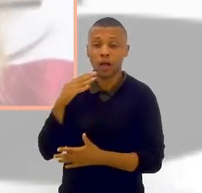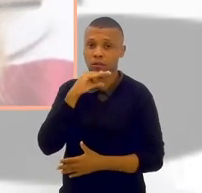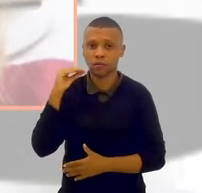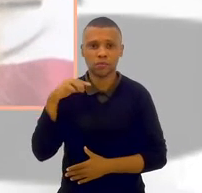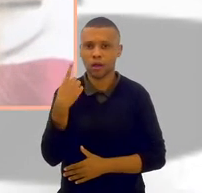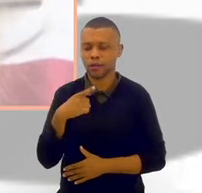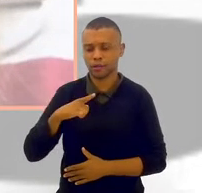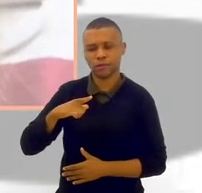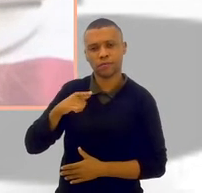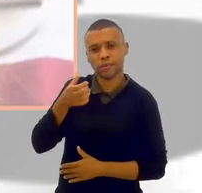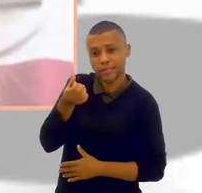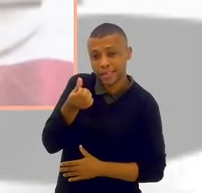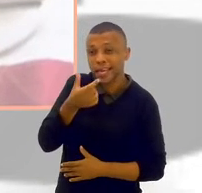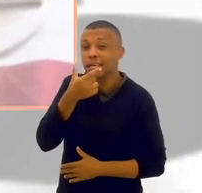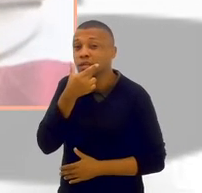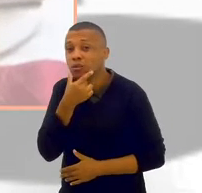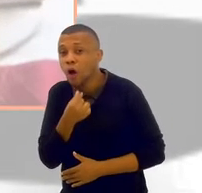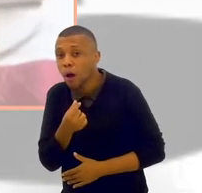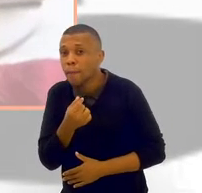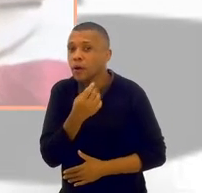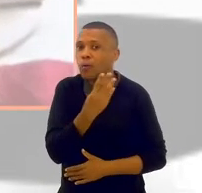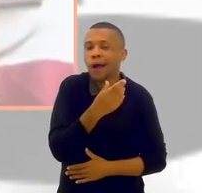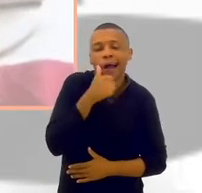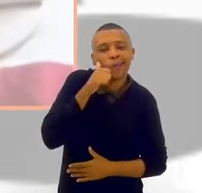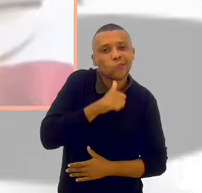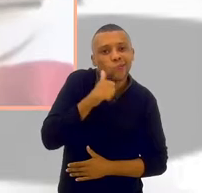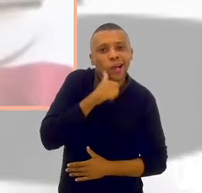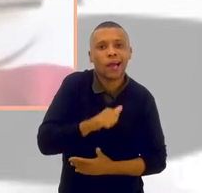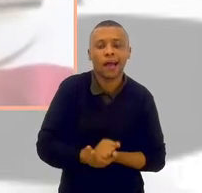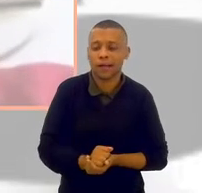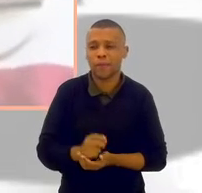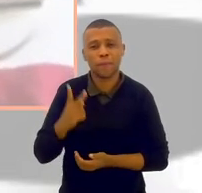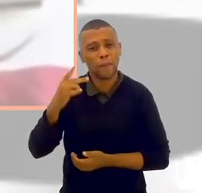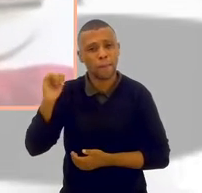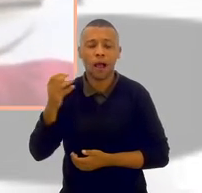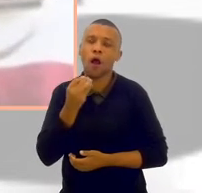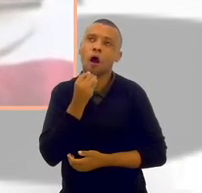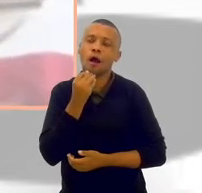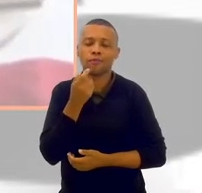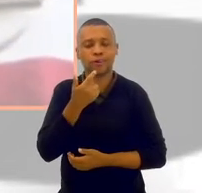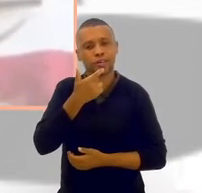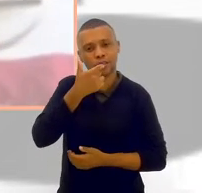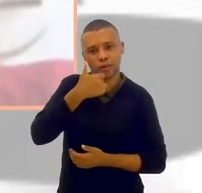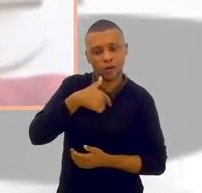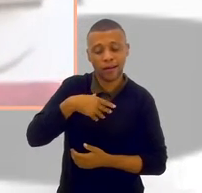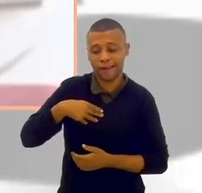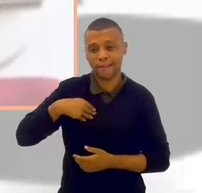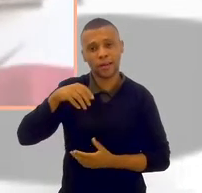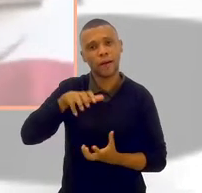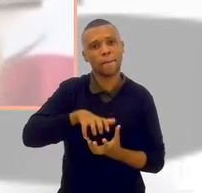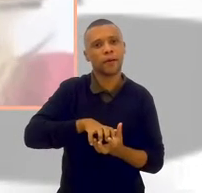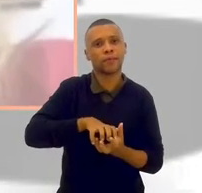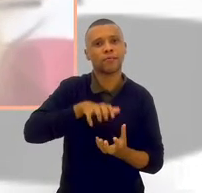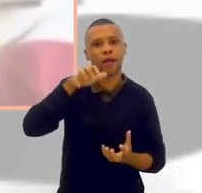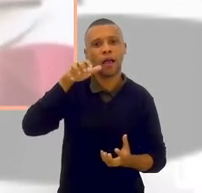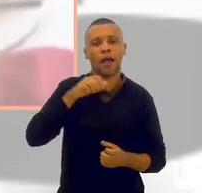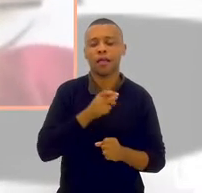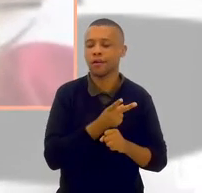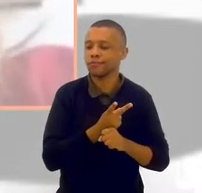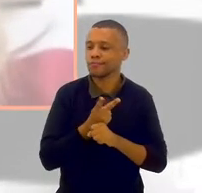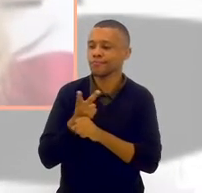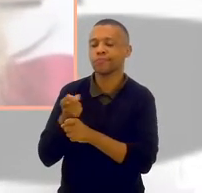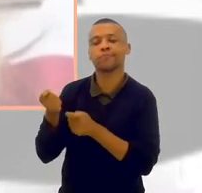seis homens e quatro mulheres. Para o meu pai, é lógico que eu era mais velha, eu dirigia os irmãos,